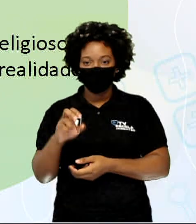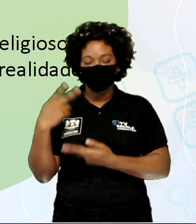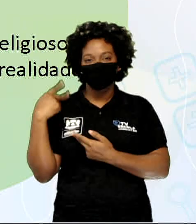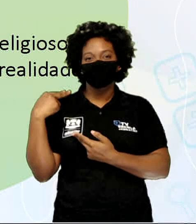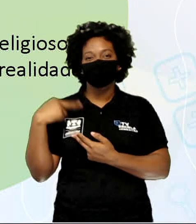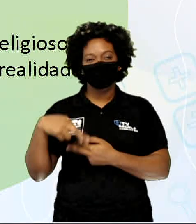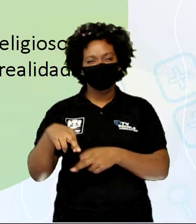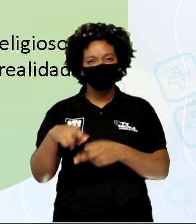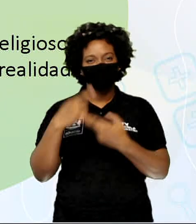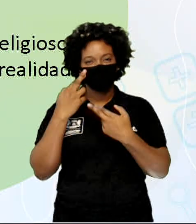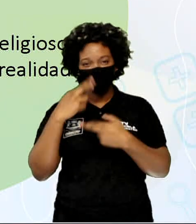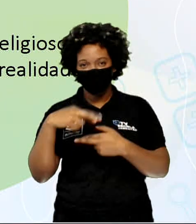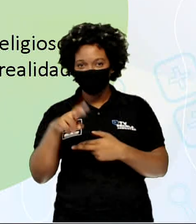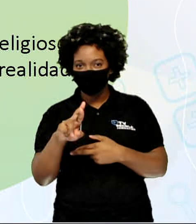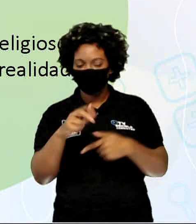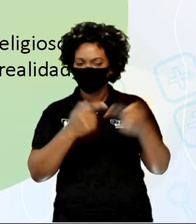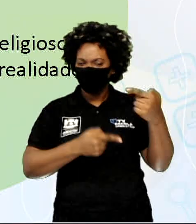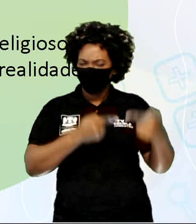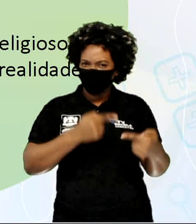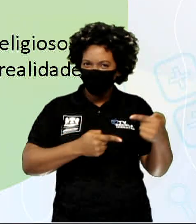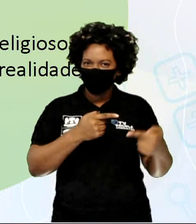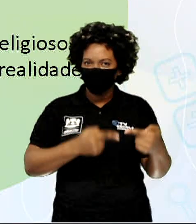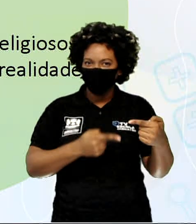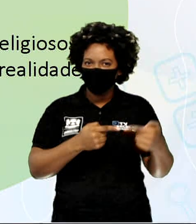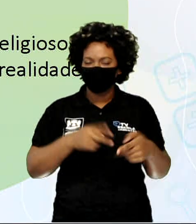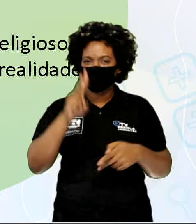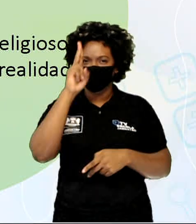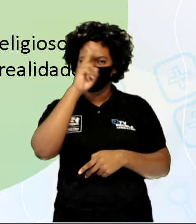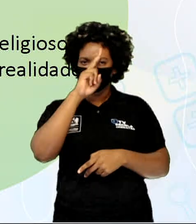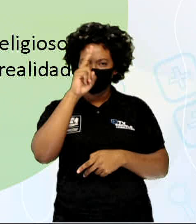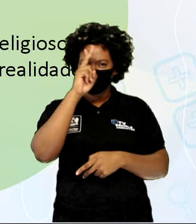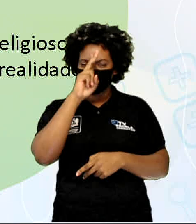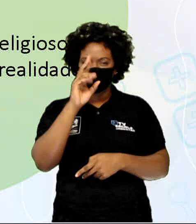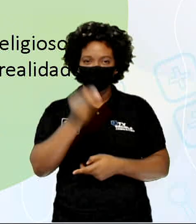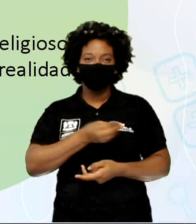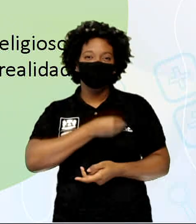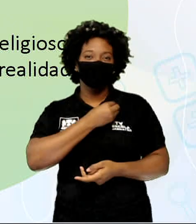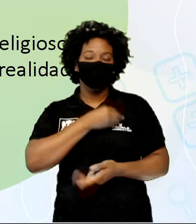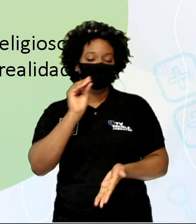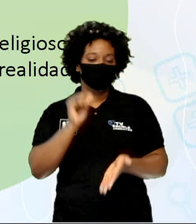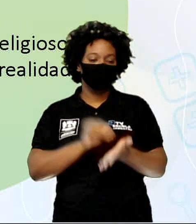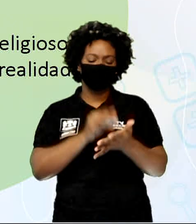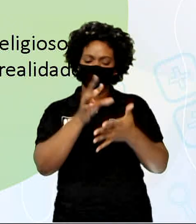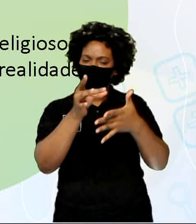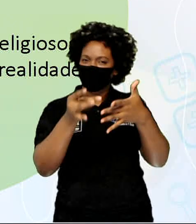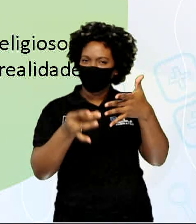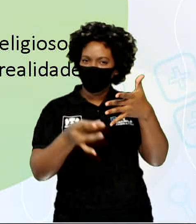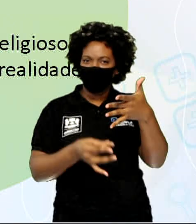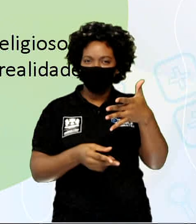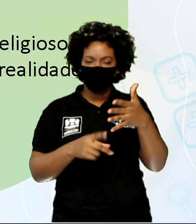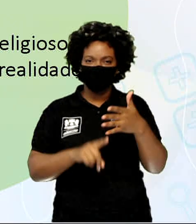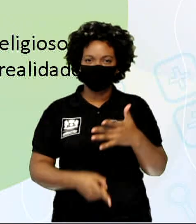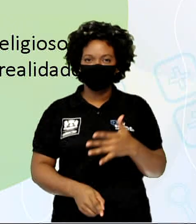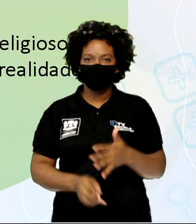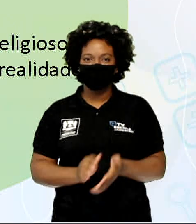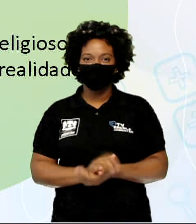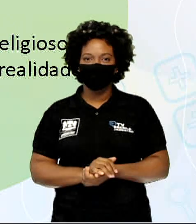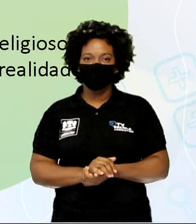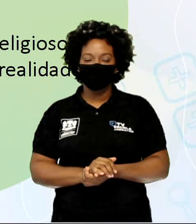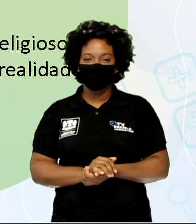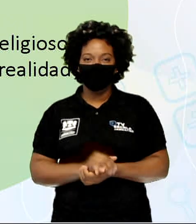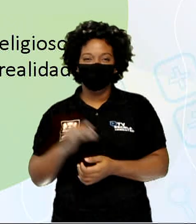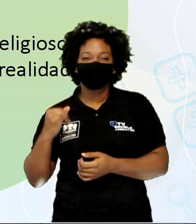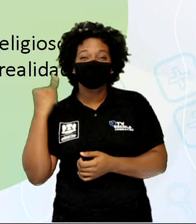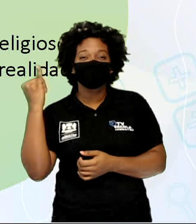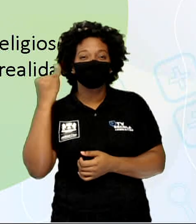profanos, políticos, episódios históricos, realidade social, entre outras e outras coisas, tá? E é fundamental